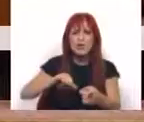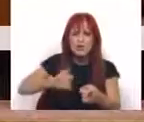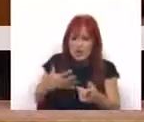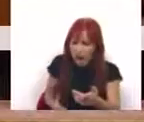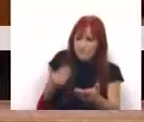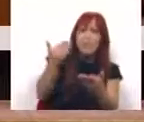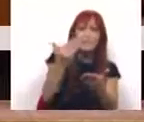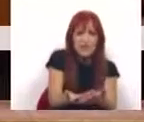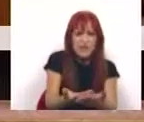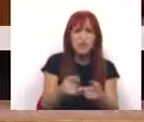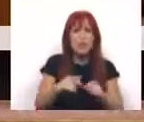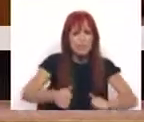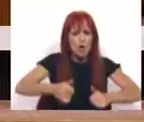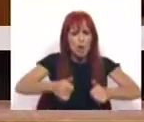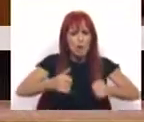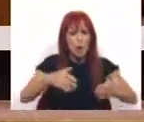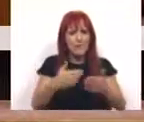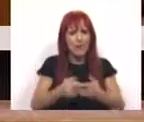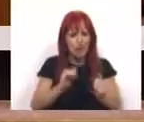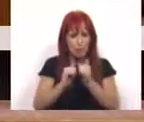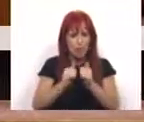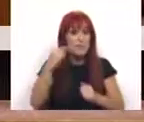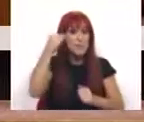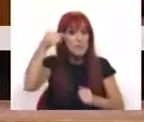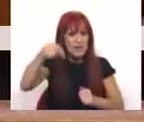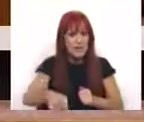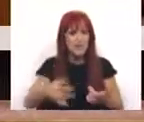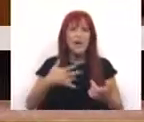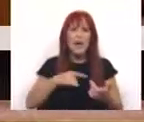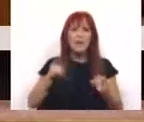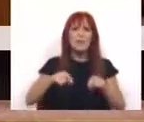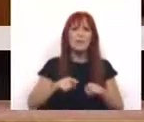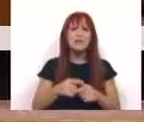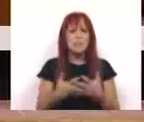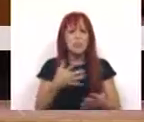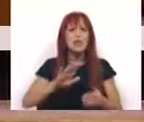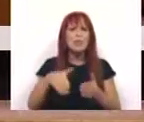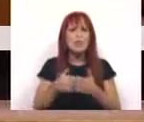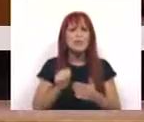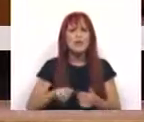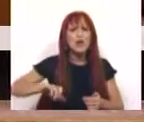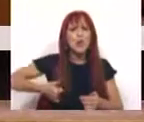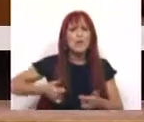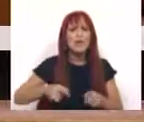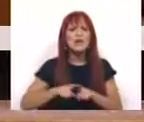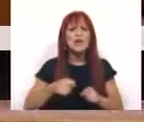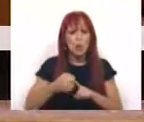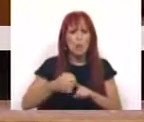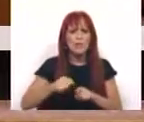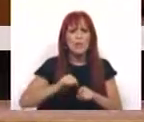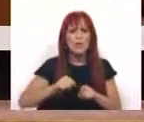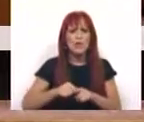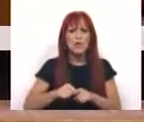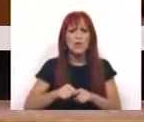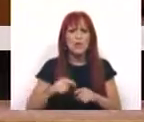pretendem apresentar para melhorar o documento na especialidade, queremos ainda salientar as propostas dos Verdes para combater as